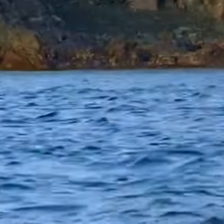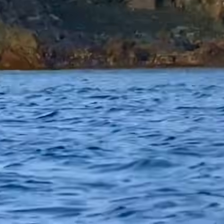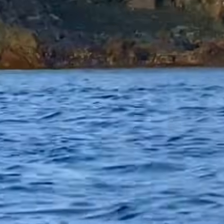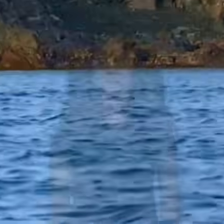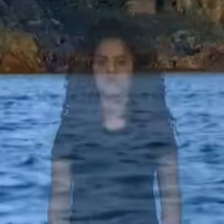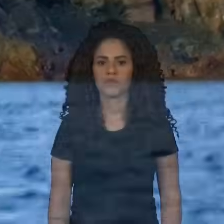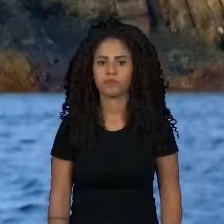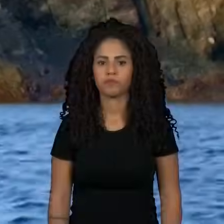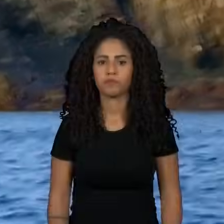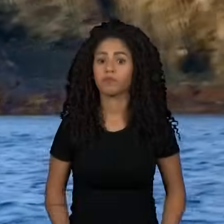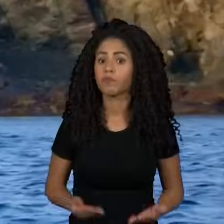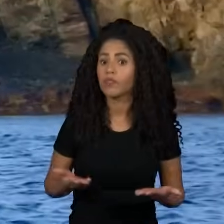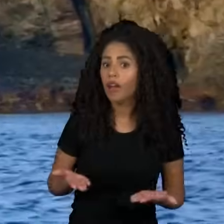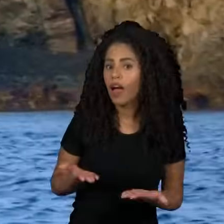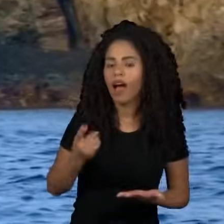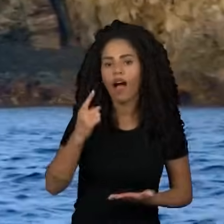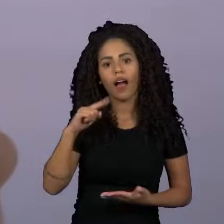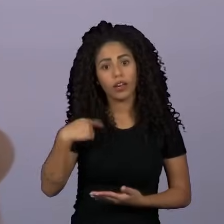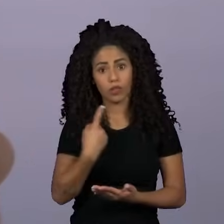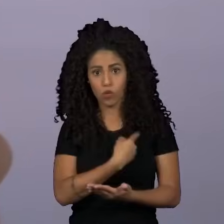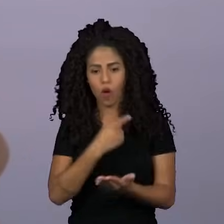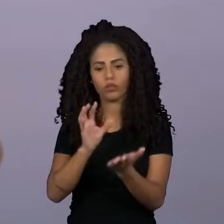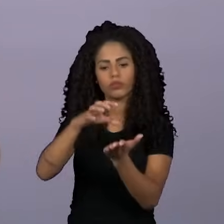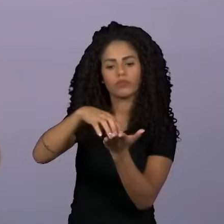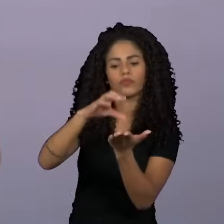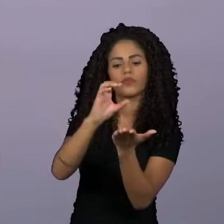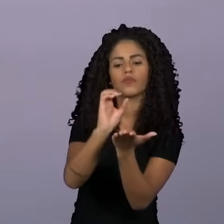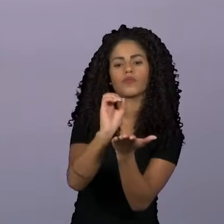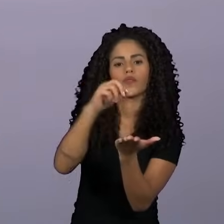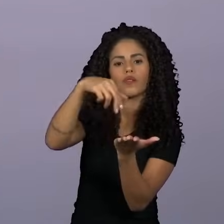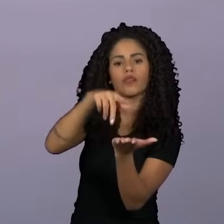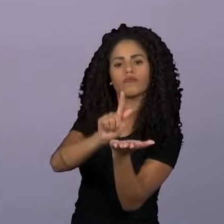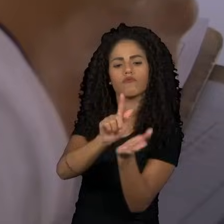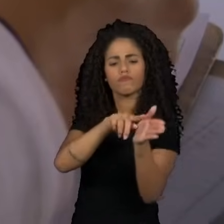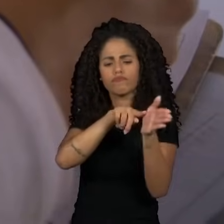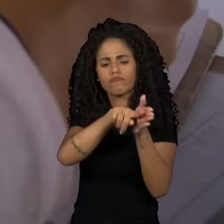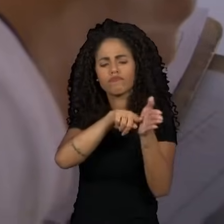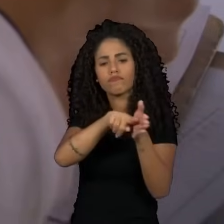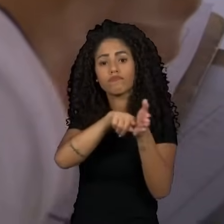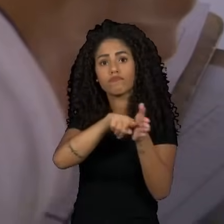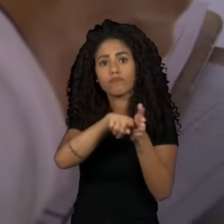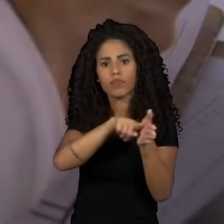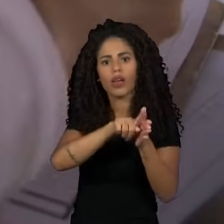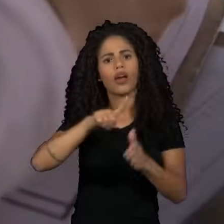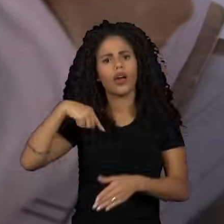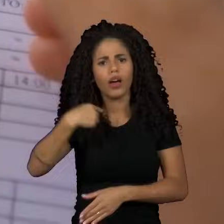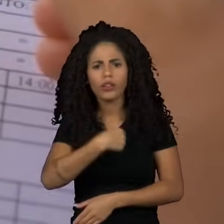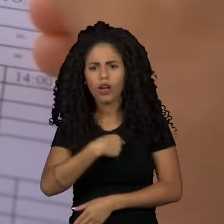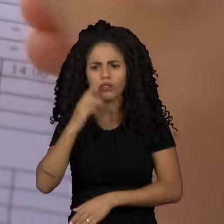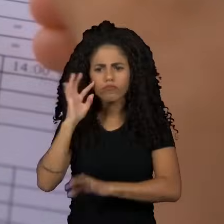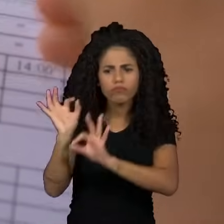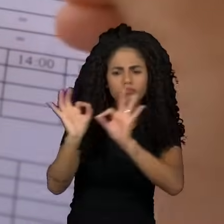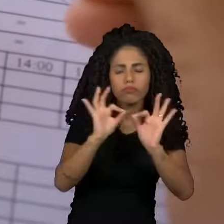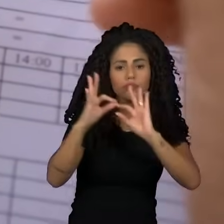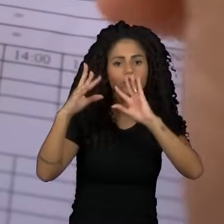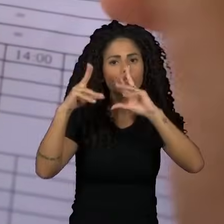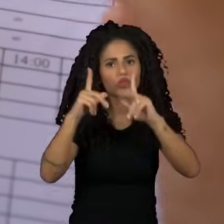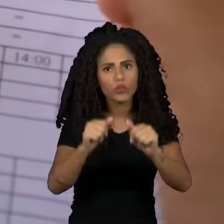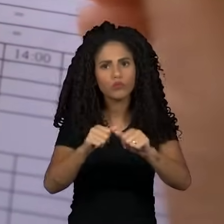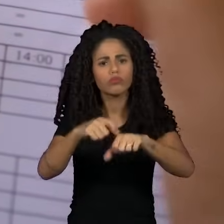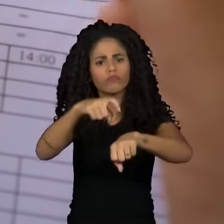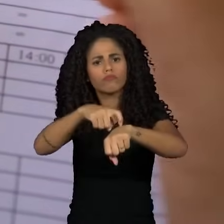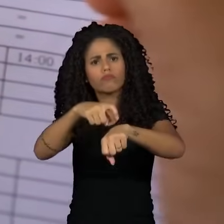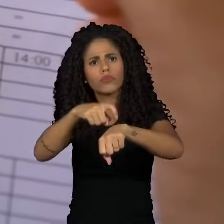O projeto Golfinho Rotador, a gente é uma ONG, né? A gente desenvolve as ações de pesquisa, então durante a pesquisa a gente faz o monitoramento de ponto fixo, monitoramento